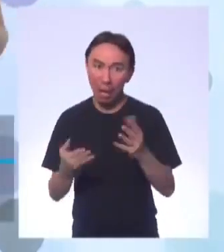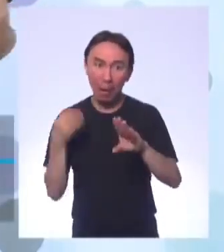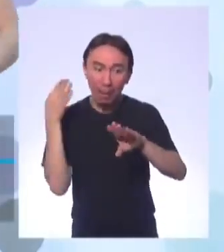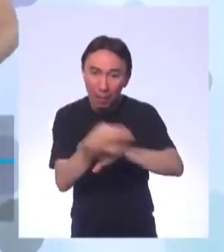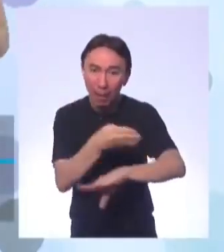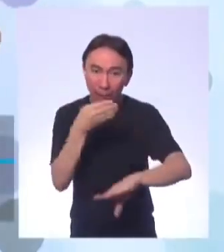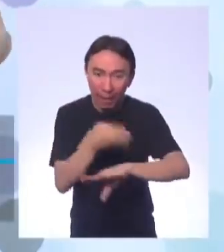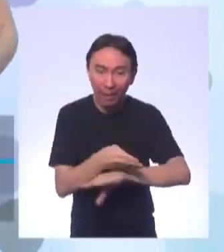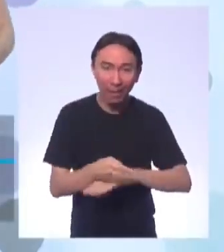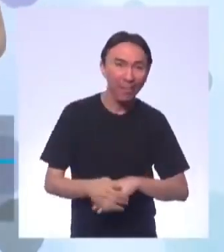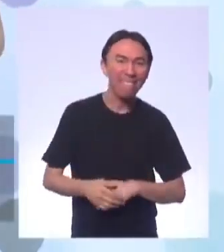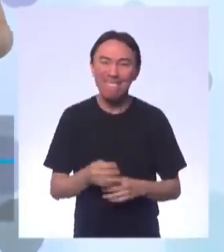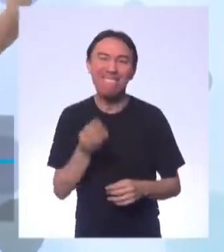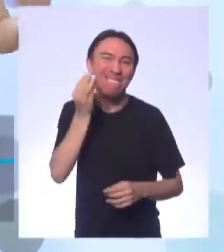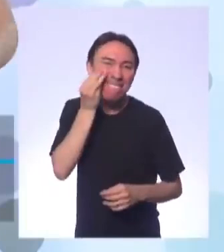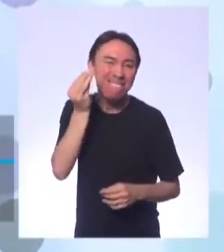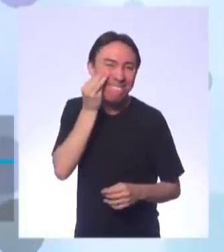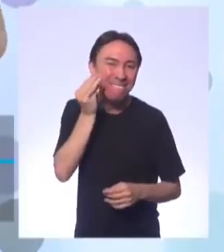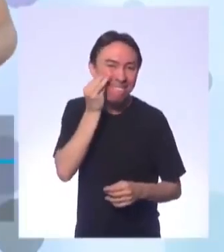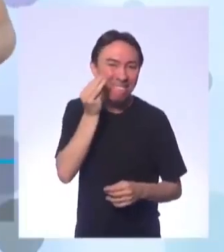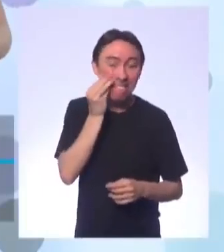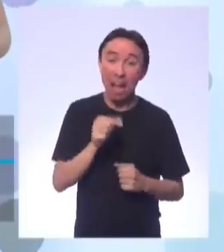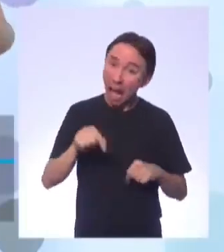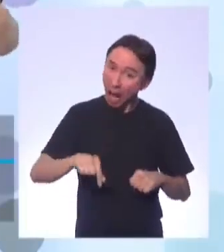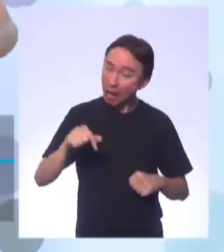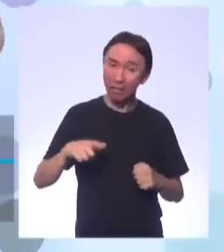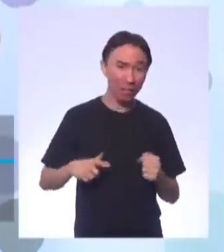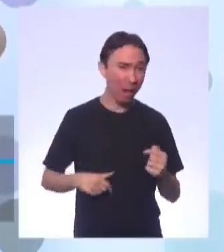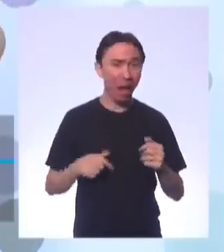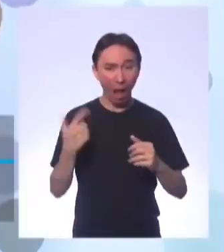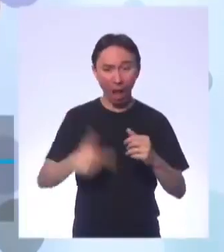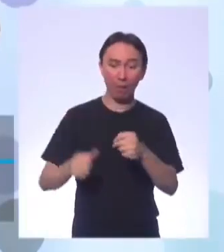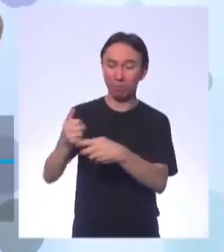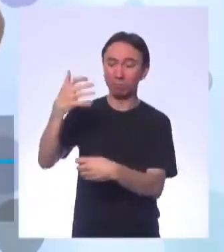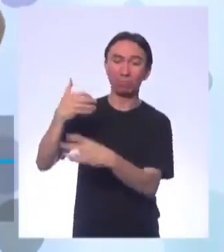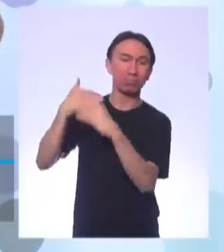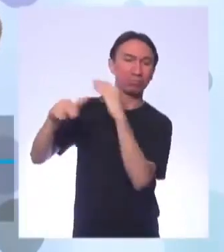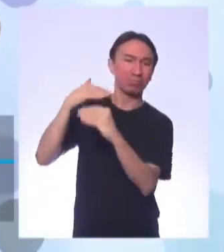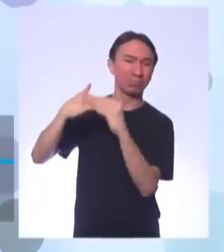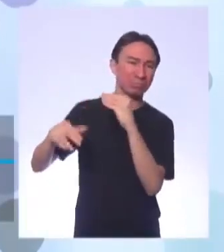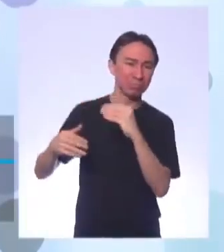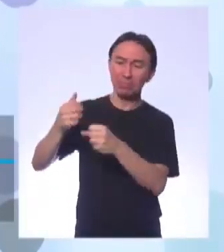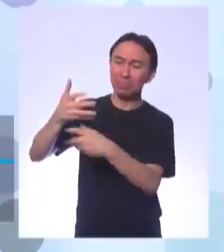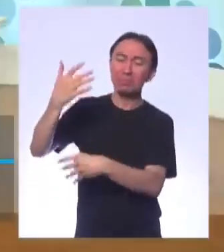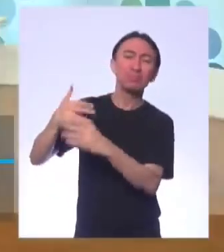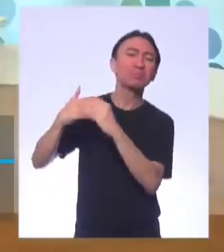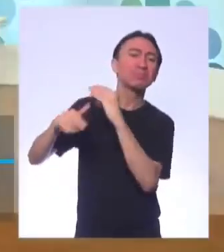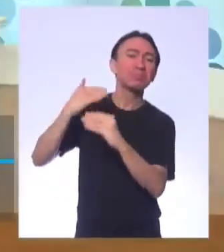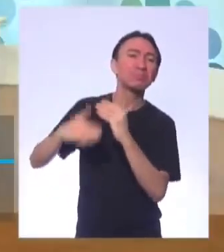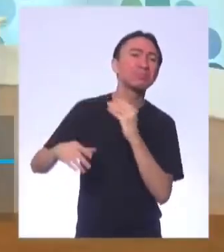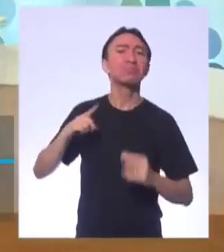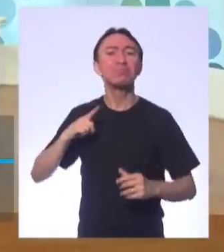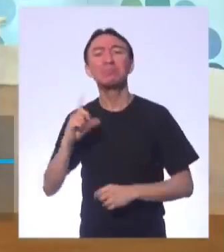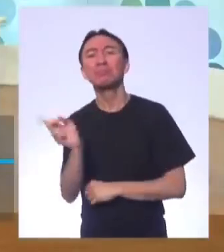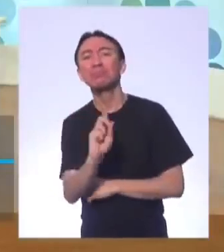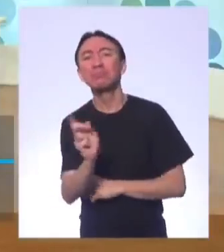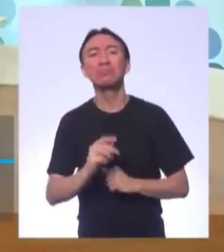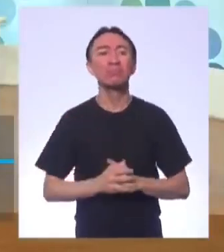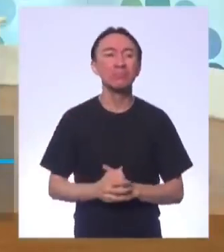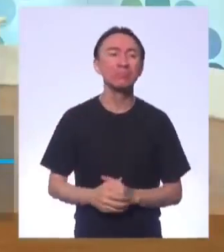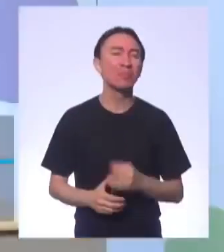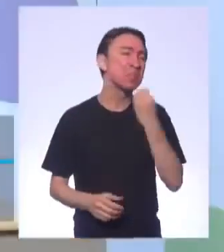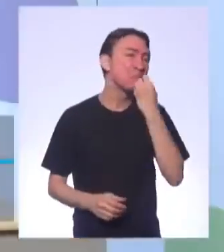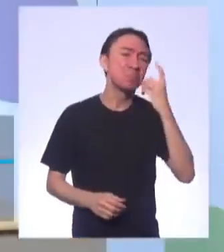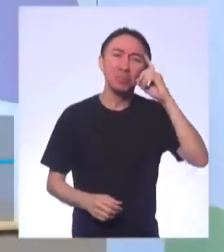fazer esse desafio né que essa ideia dessa interação beleza Será que no chat estão comentando alguma coisa Osmar bom e